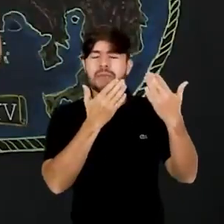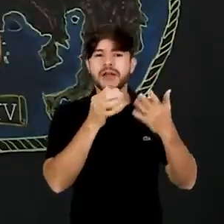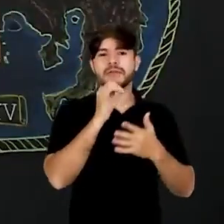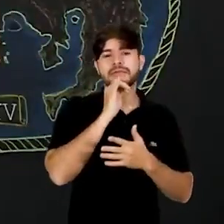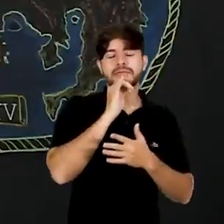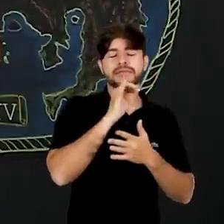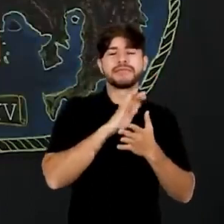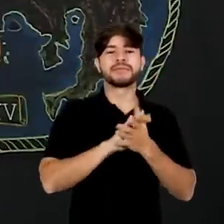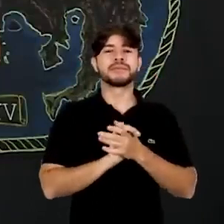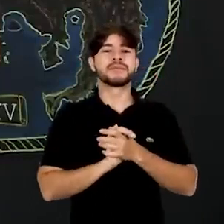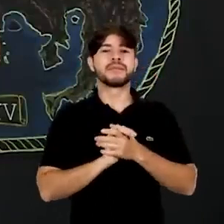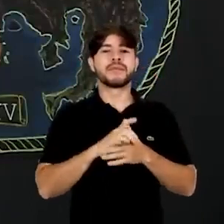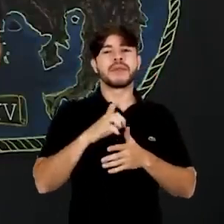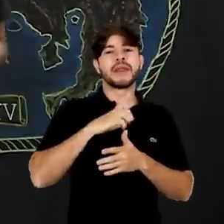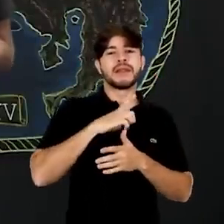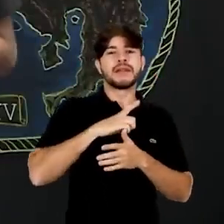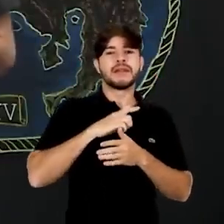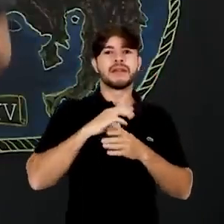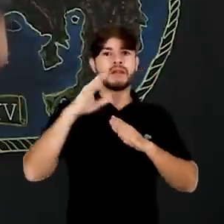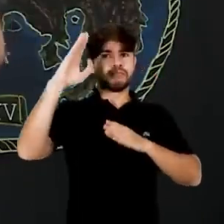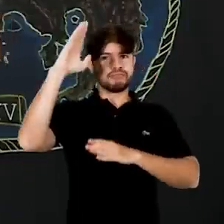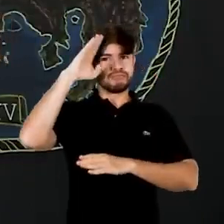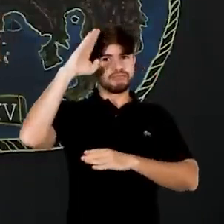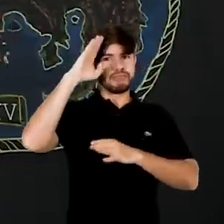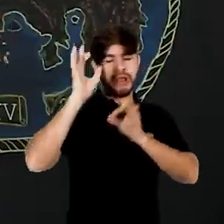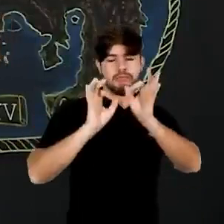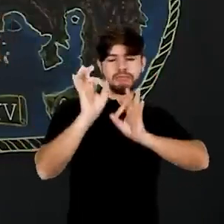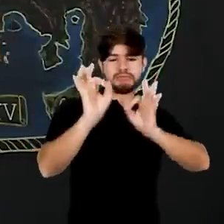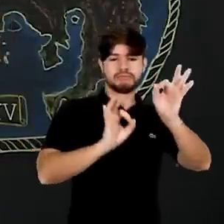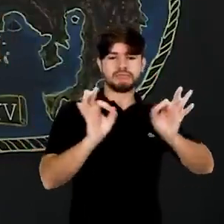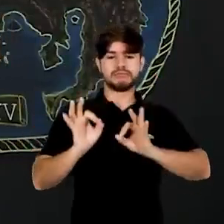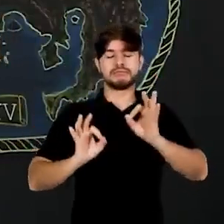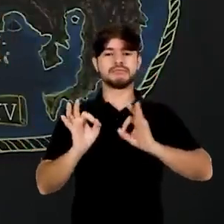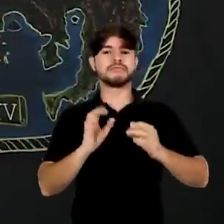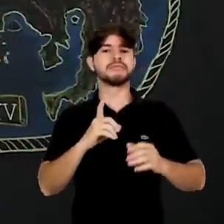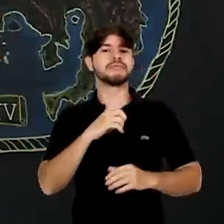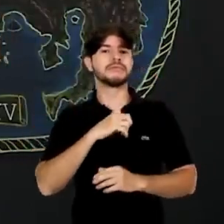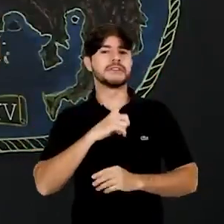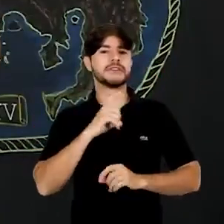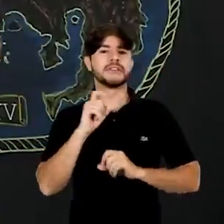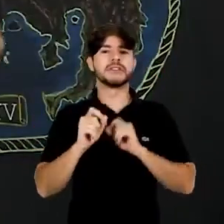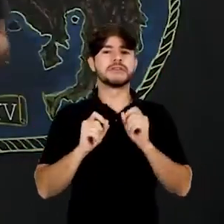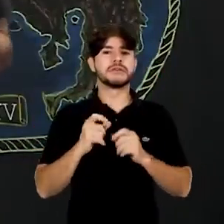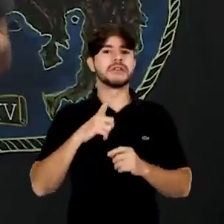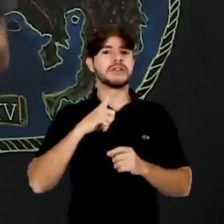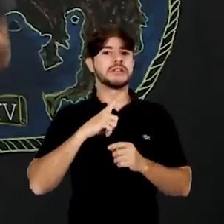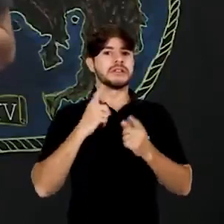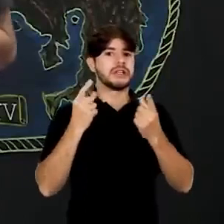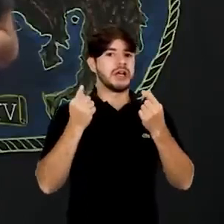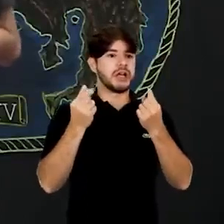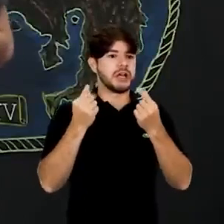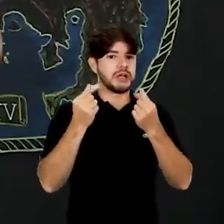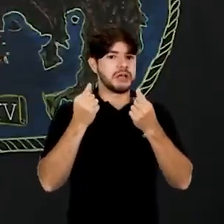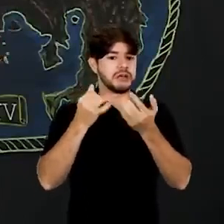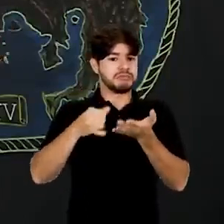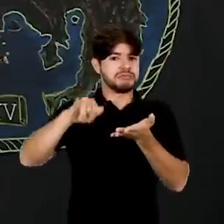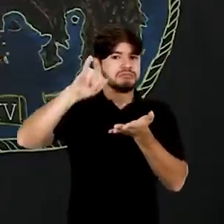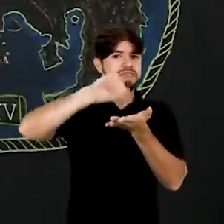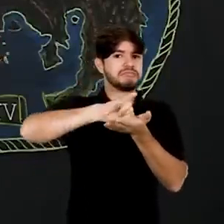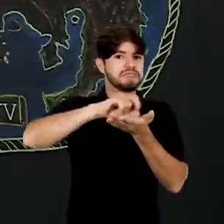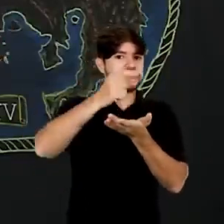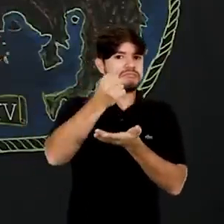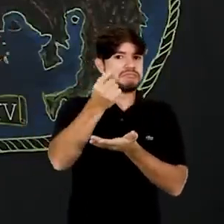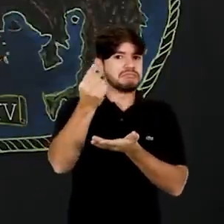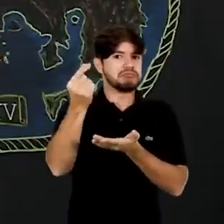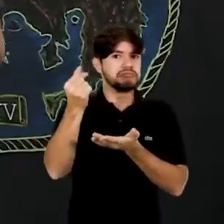em geral, eles tinham exércitos organizados, em geral, eles tinham impostos centralizados, normalmente na figura